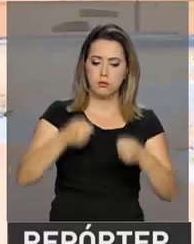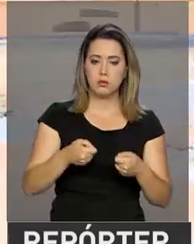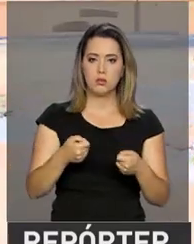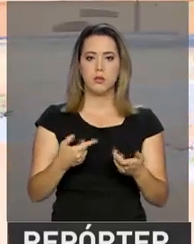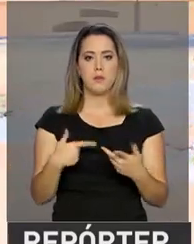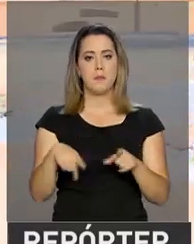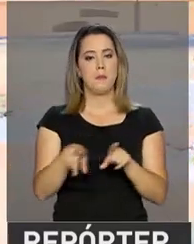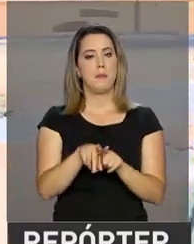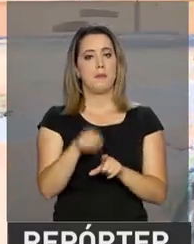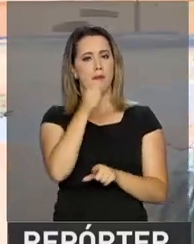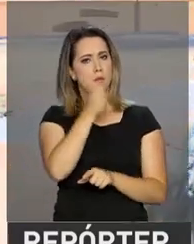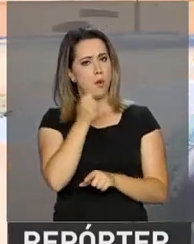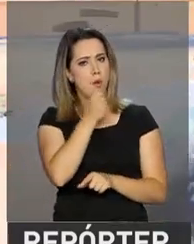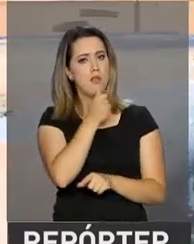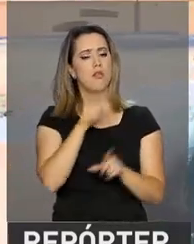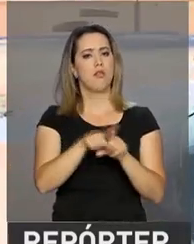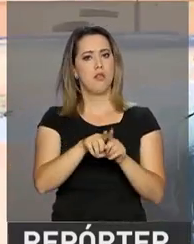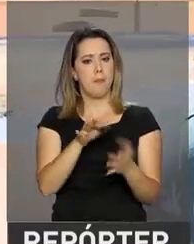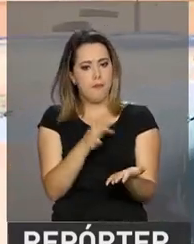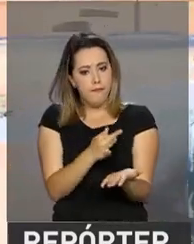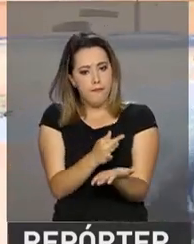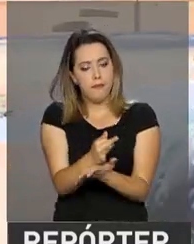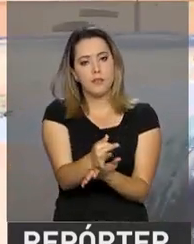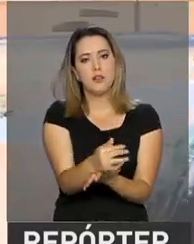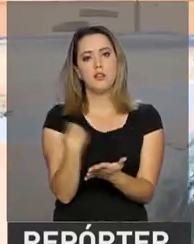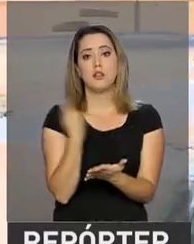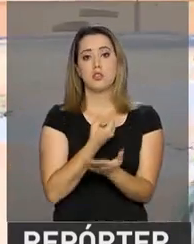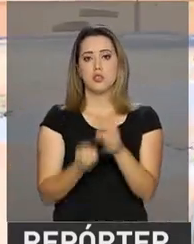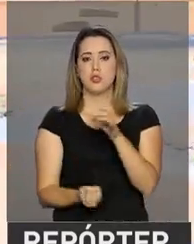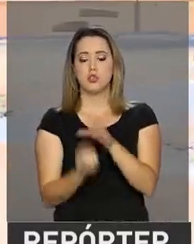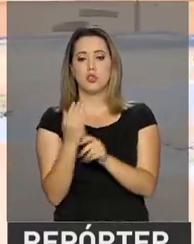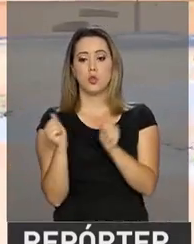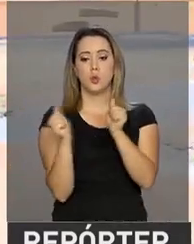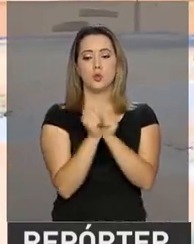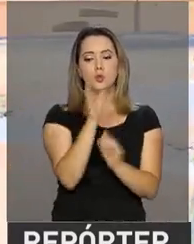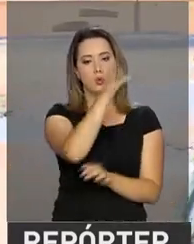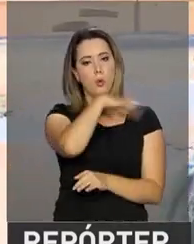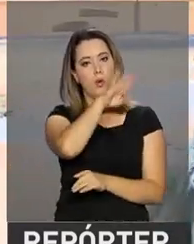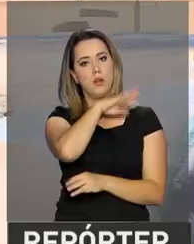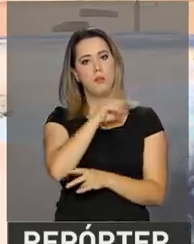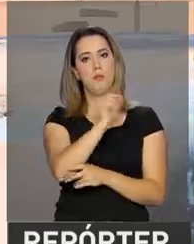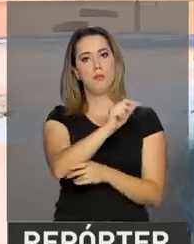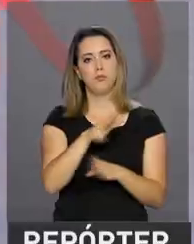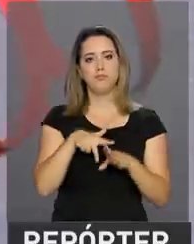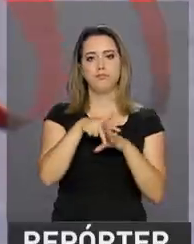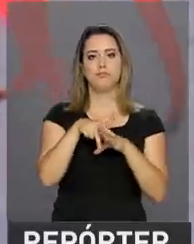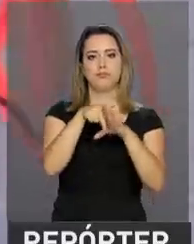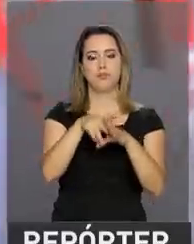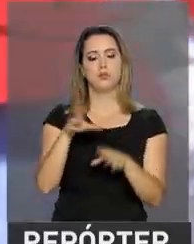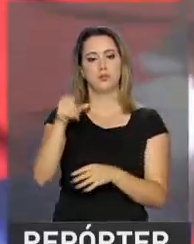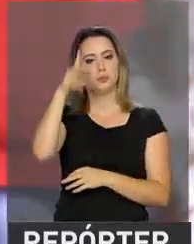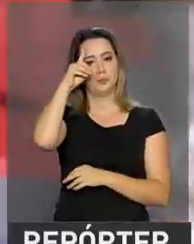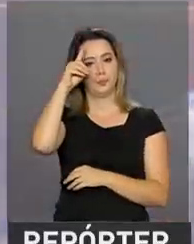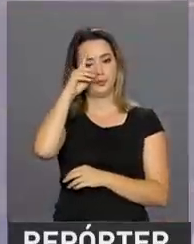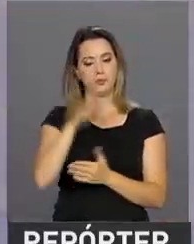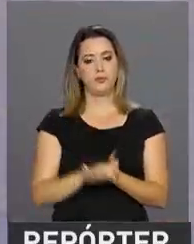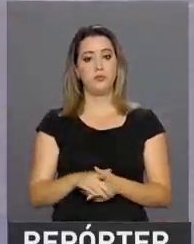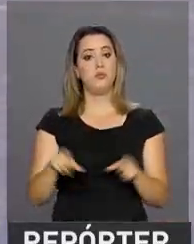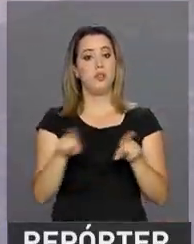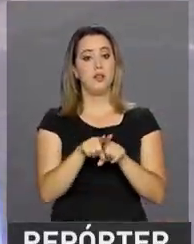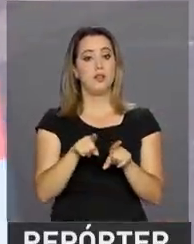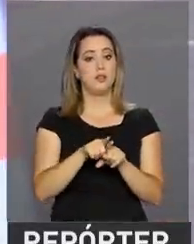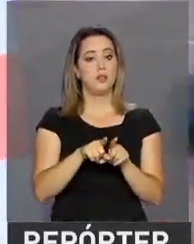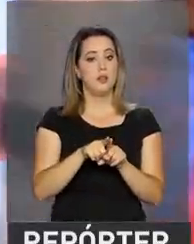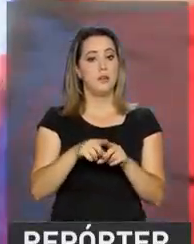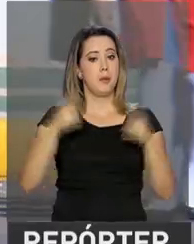abnegação e até mesmo a lealdade que a gente vai criando através do tempo com o nosso animal, que é a nossa montada cotidiana. Participa também do desfile a